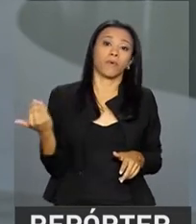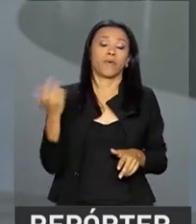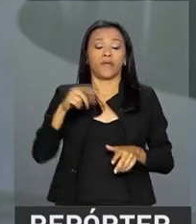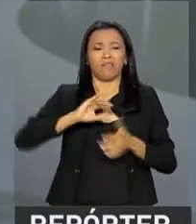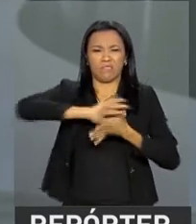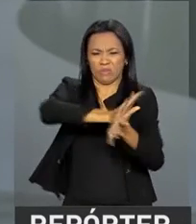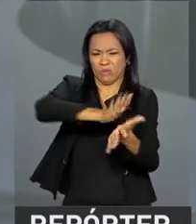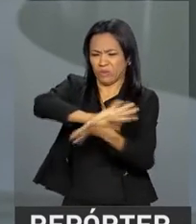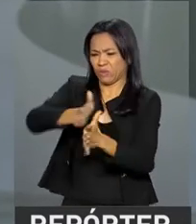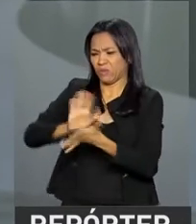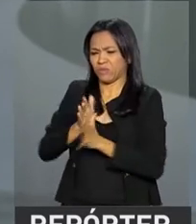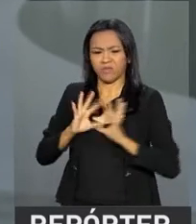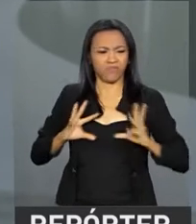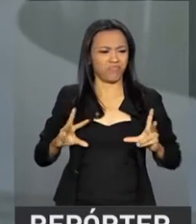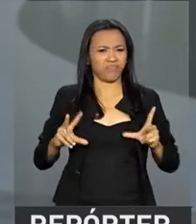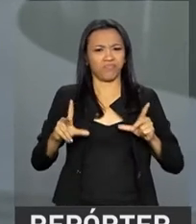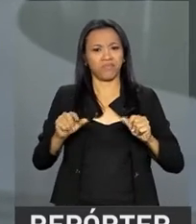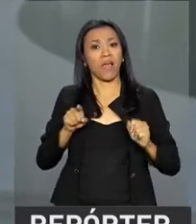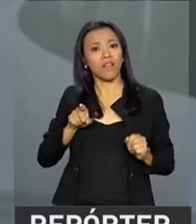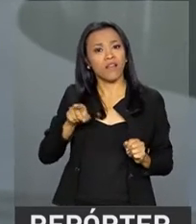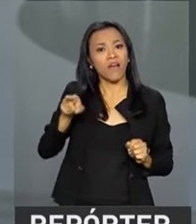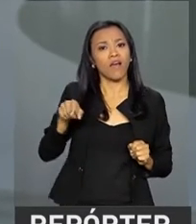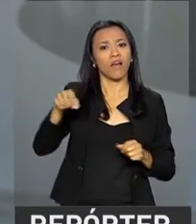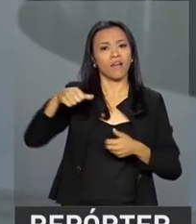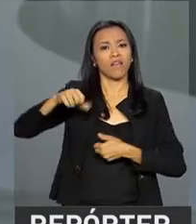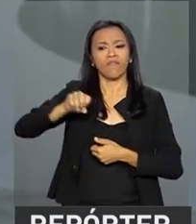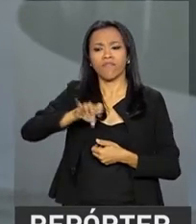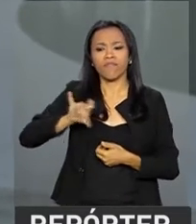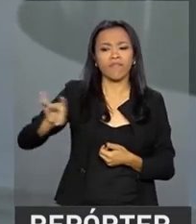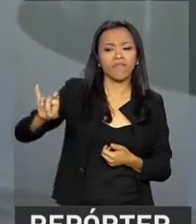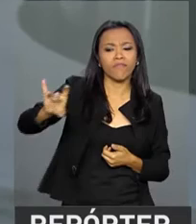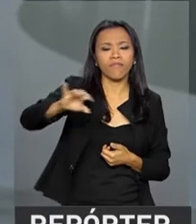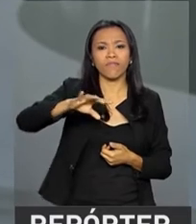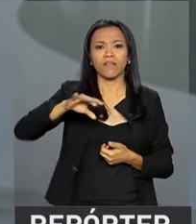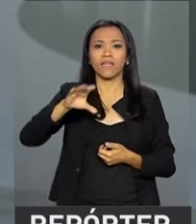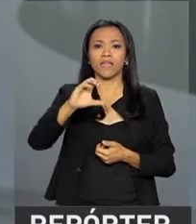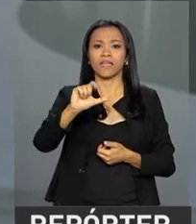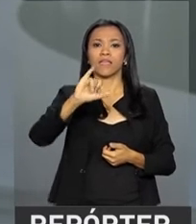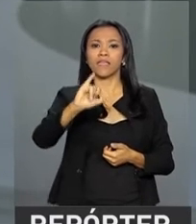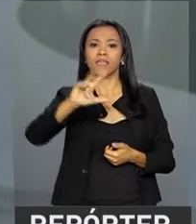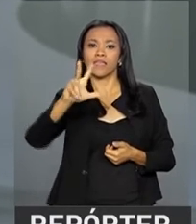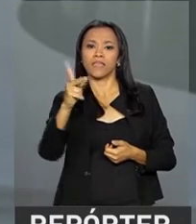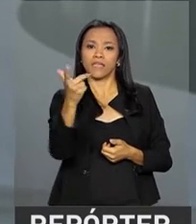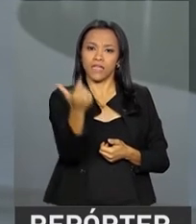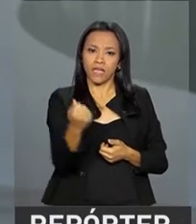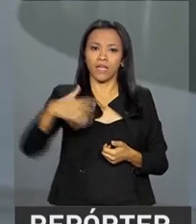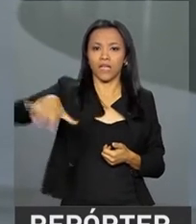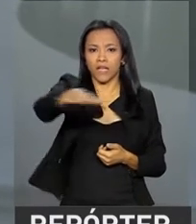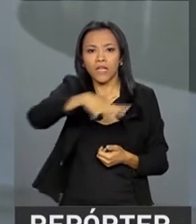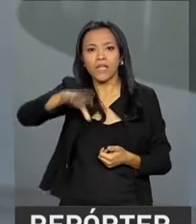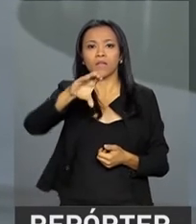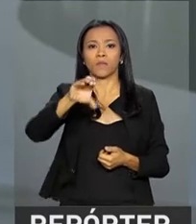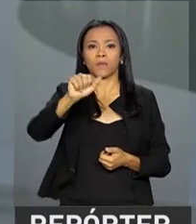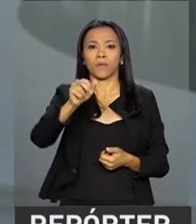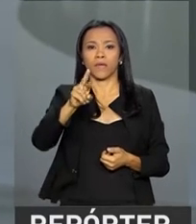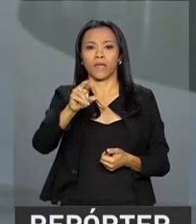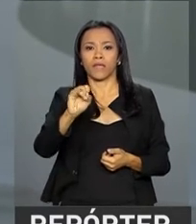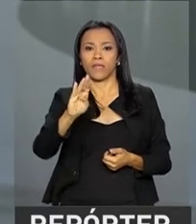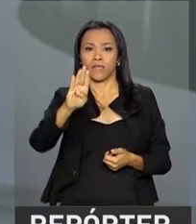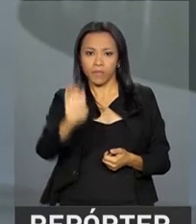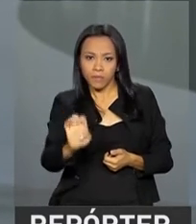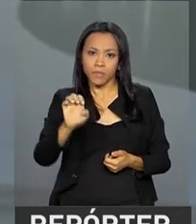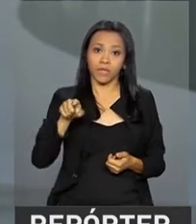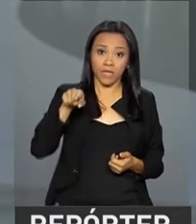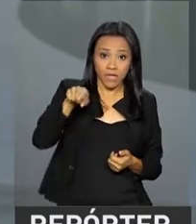destruição por onde passou lá no Caribe, várias ilhas do Caribe também no sul dos Estados Unidos. Essa ilha caribenha de São